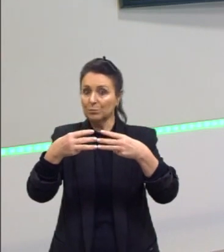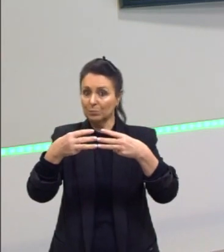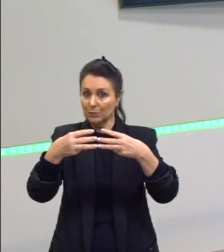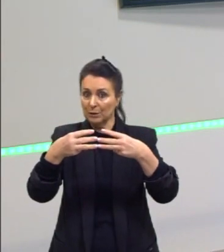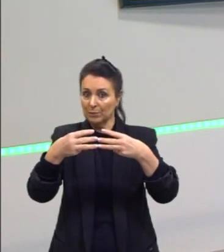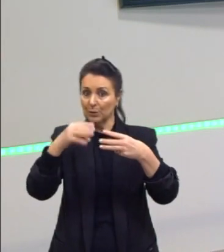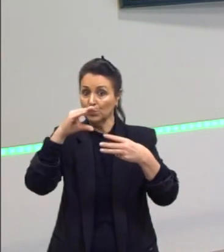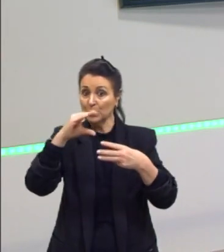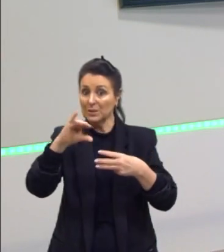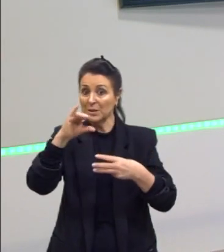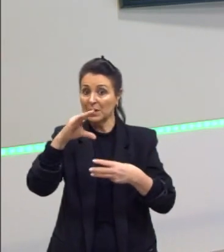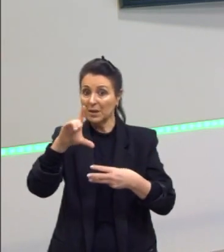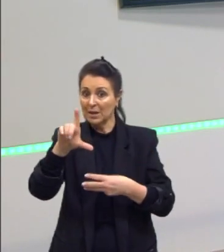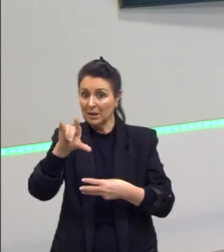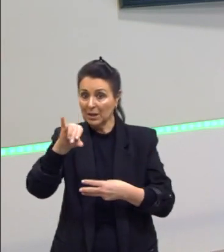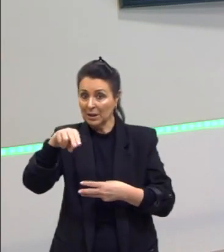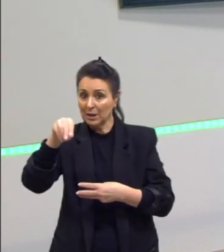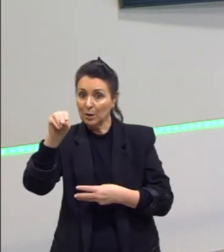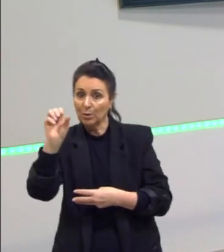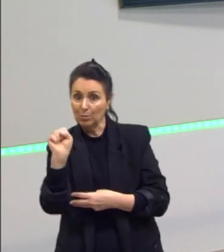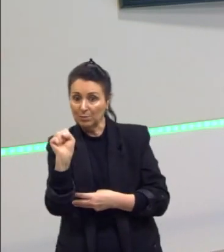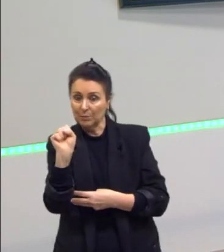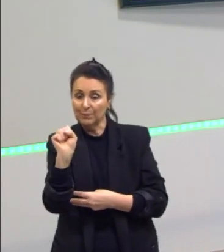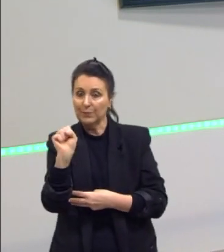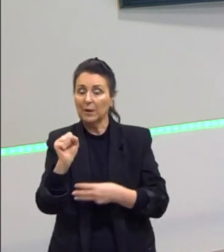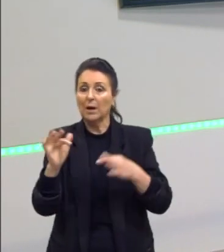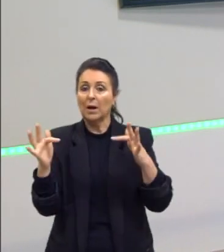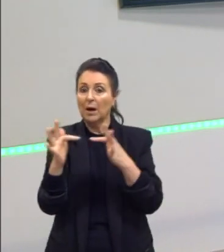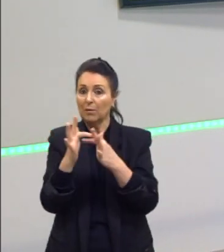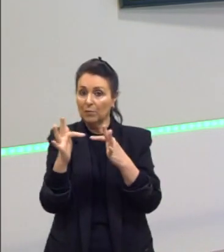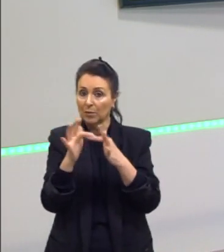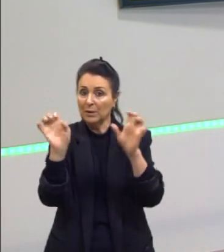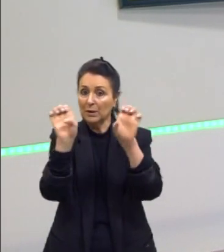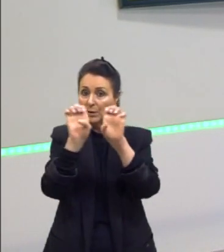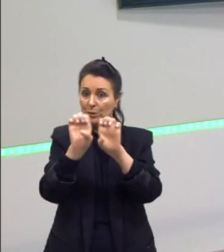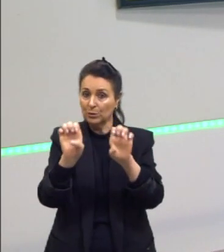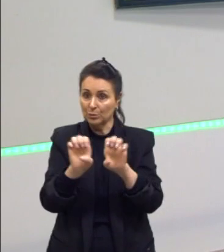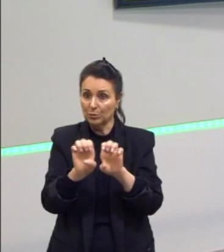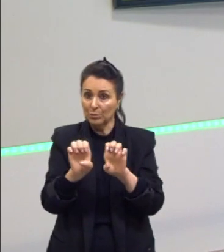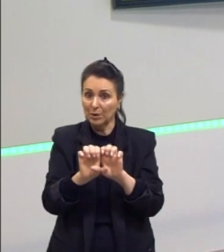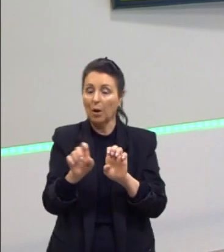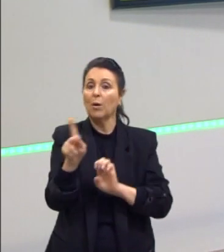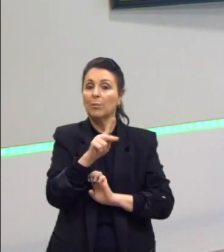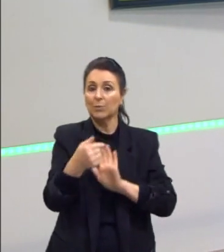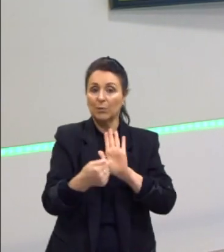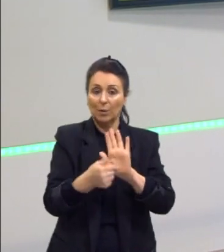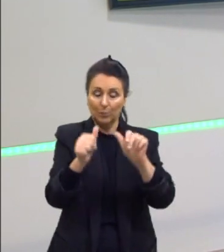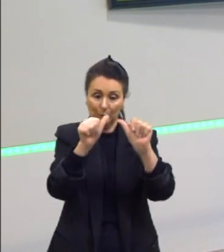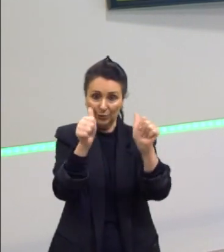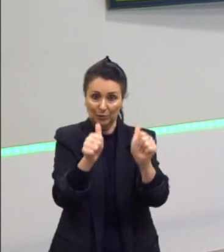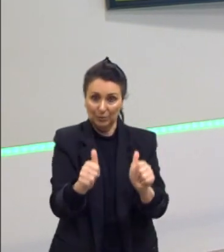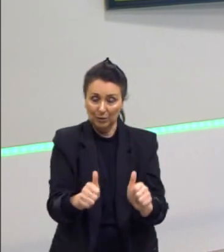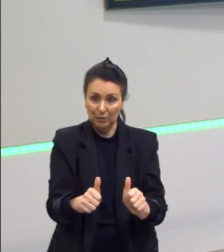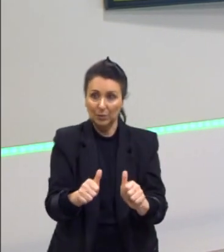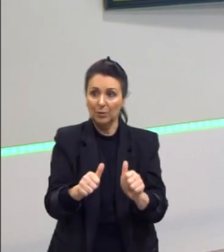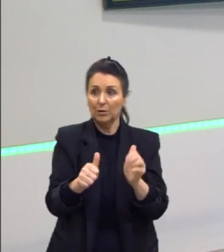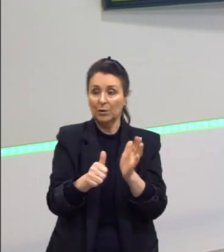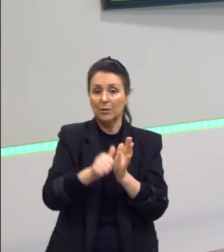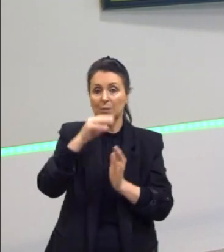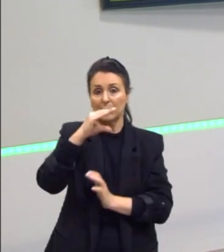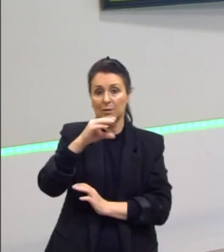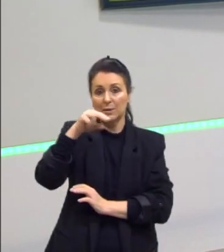menos uma ligação tripla Ah tá a fórmula estrutural deles está aqui apresentado no quadro no ciclanos eu tenho C